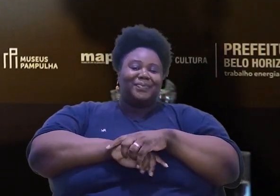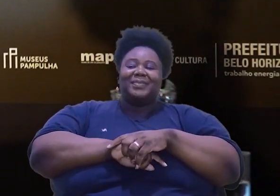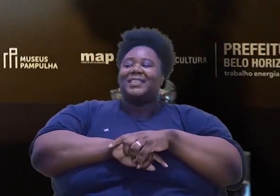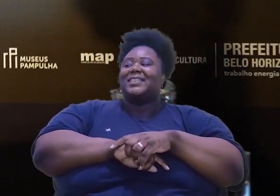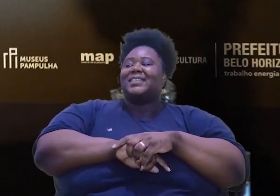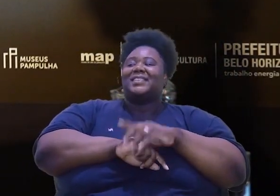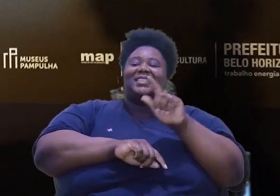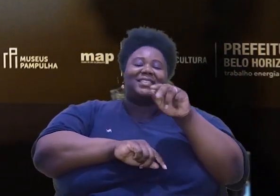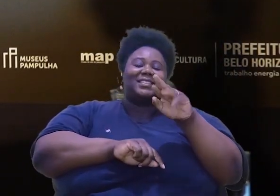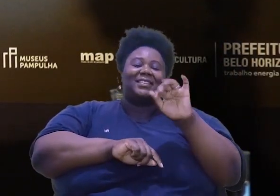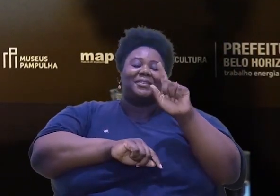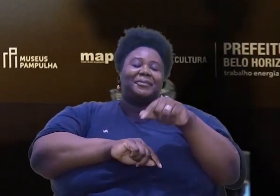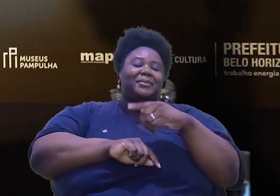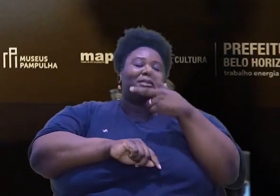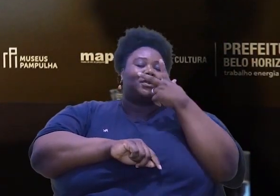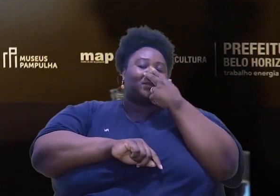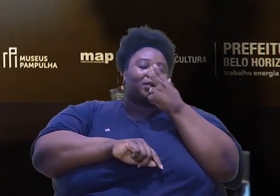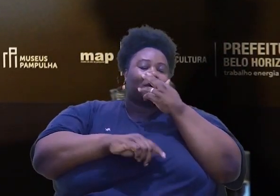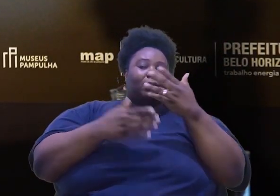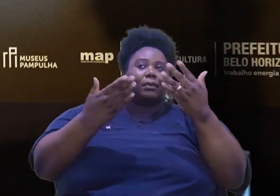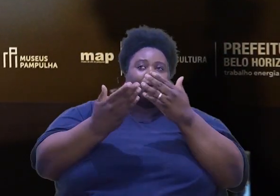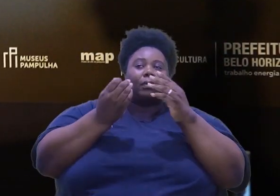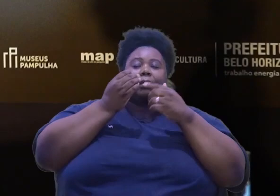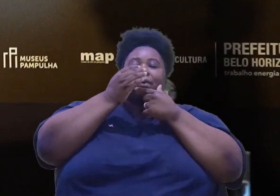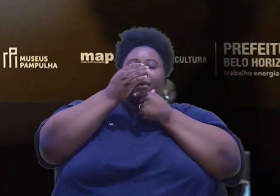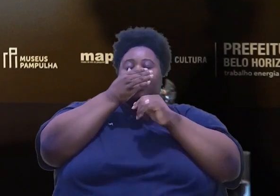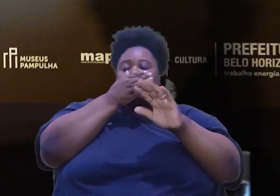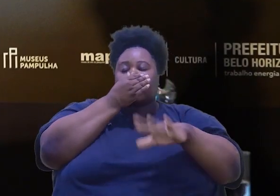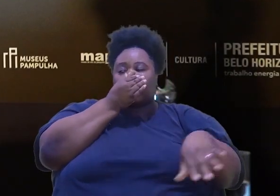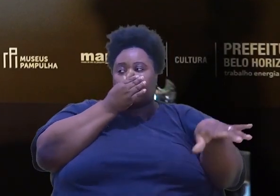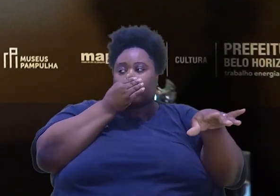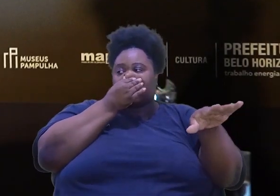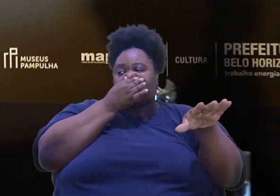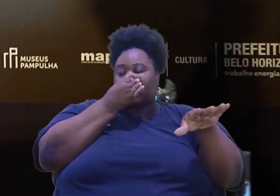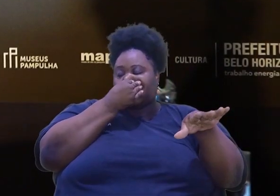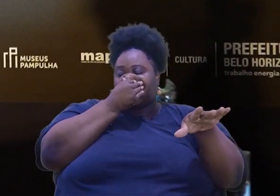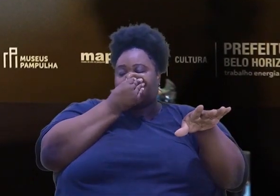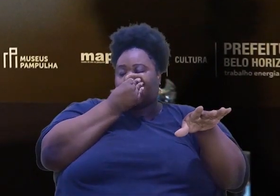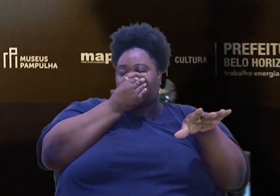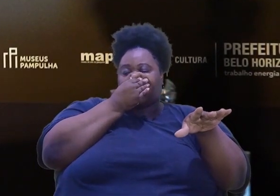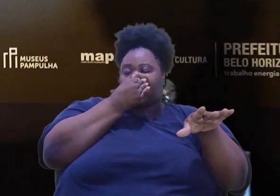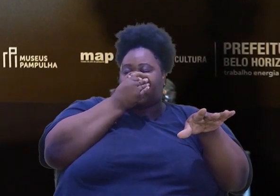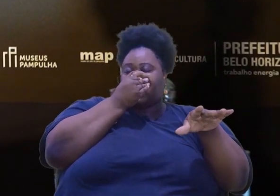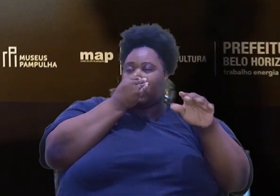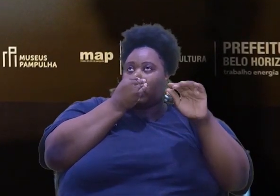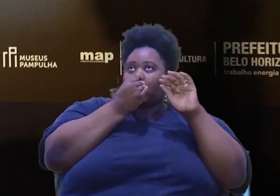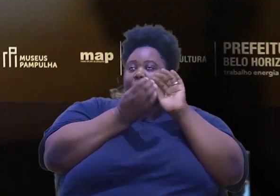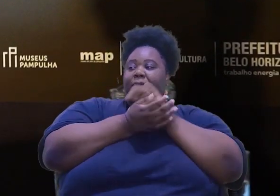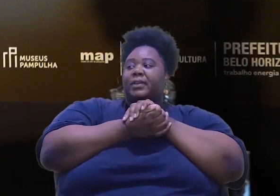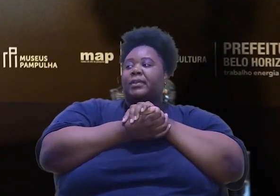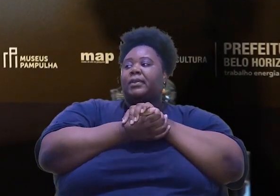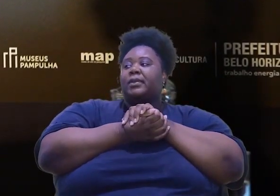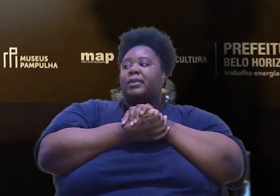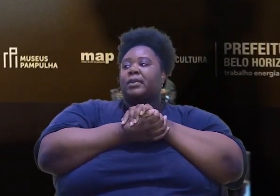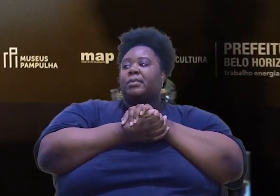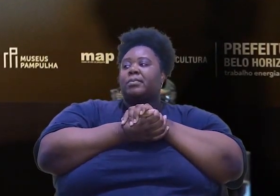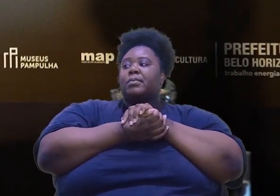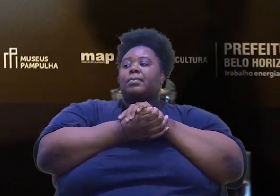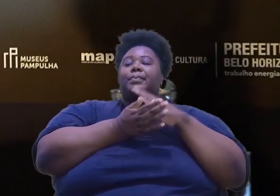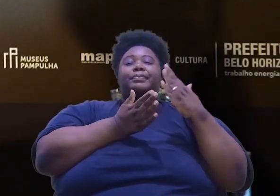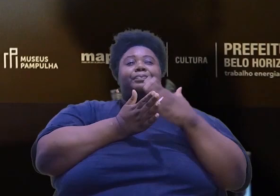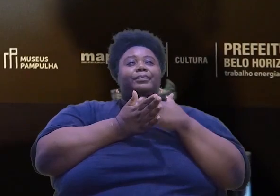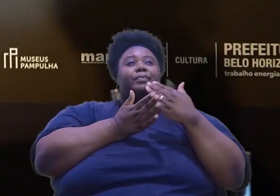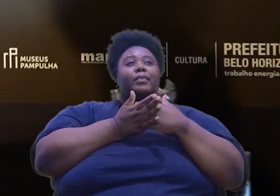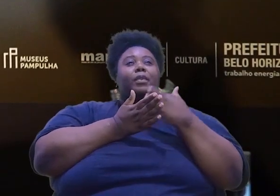E Lumbiá é como se fosse hoje o menino... Está em esse livro que ficou